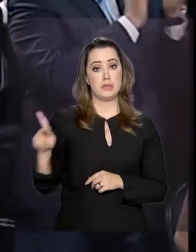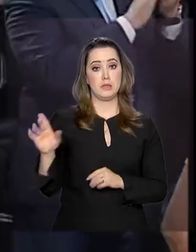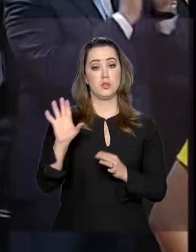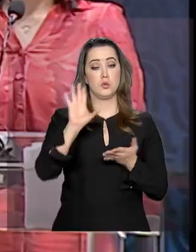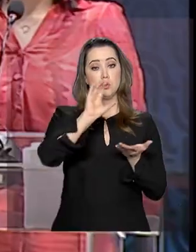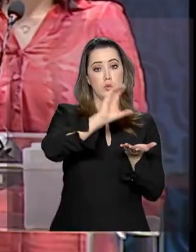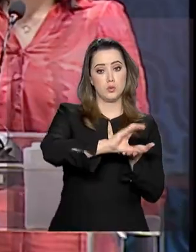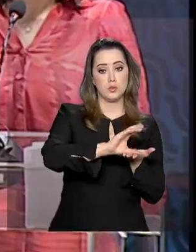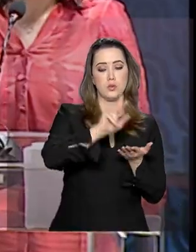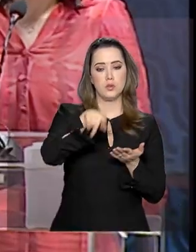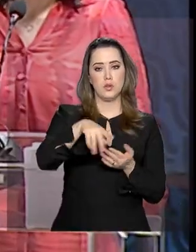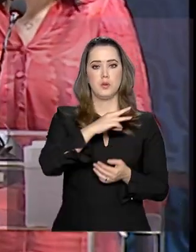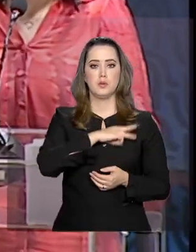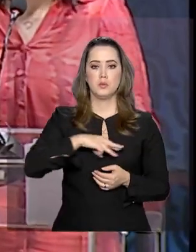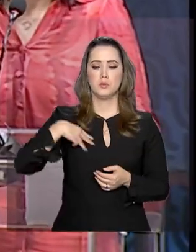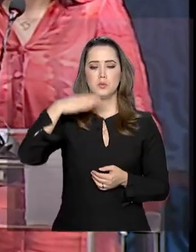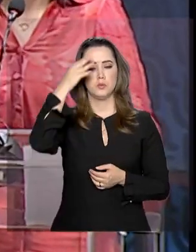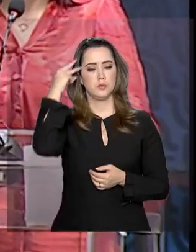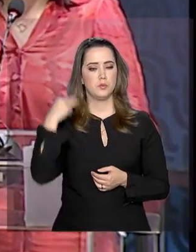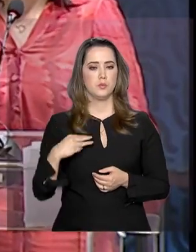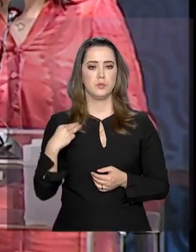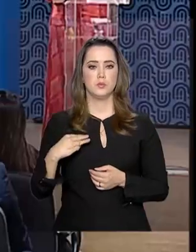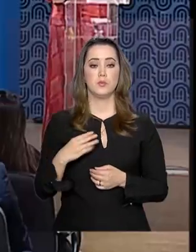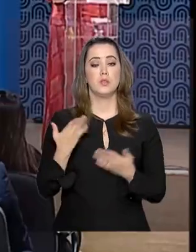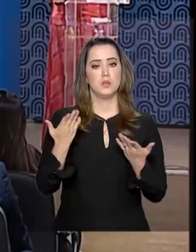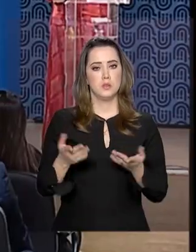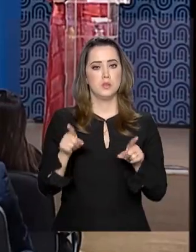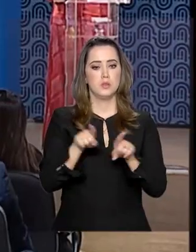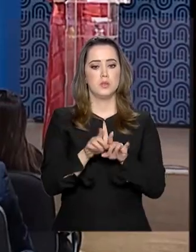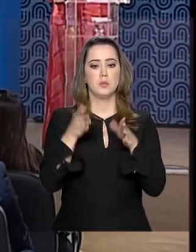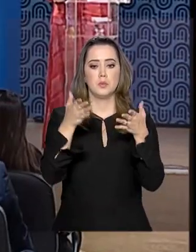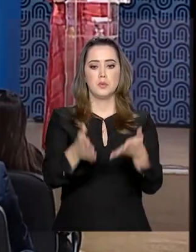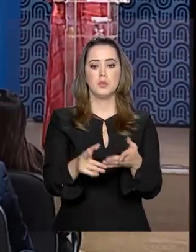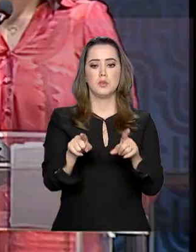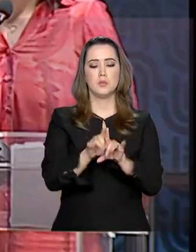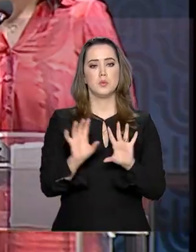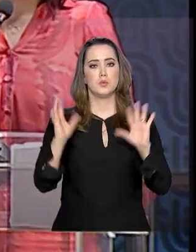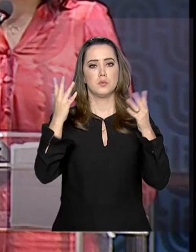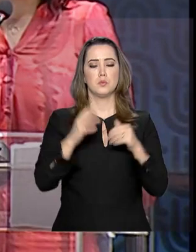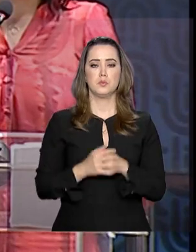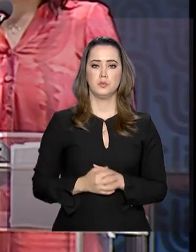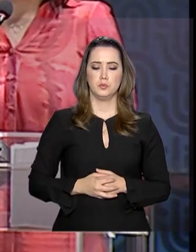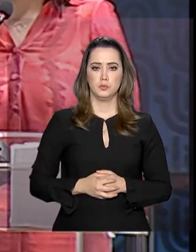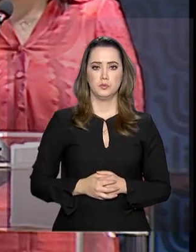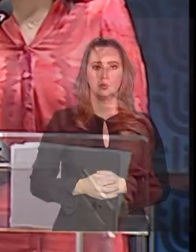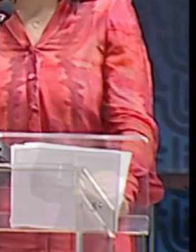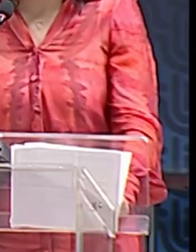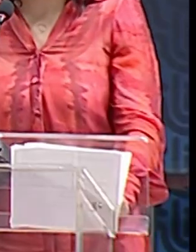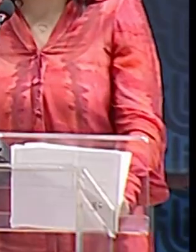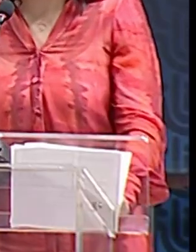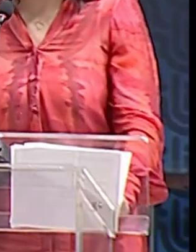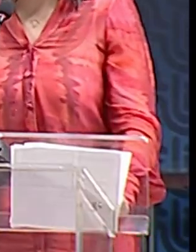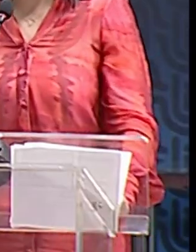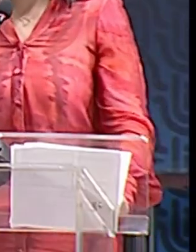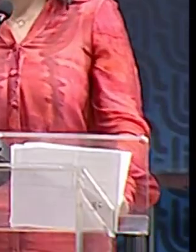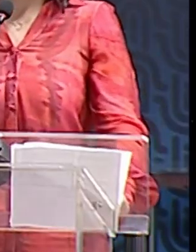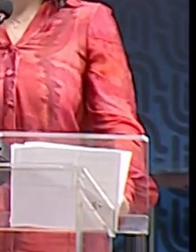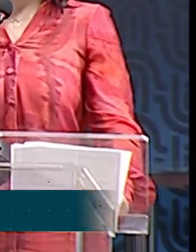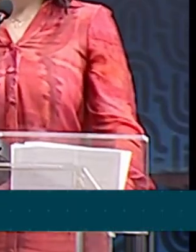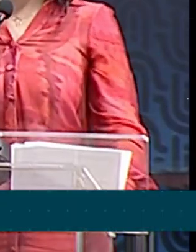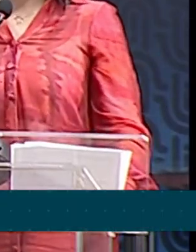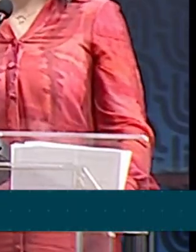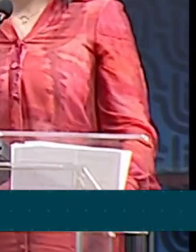conselho estará a cargo da primeira-dama, Michele Bolsonaro, que participou da cerimônia. Nossa missão como conselho no programa